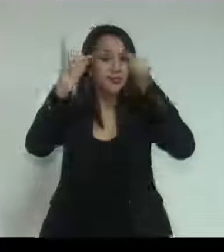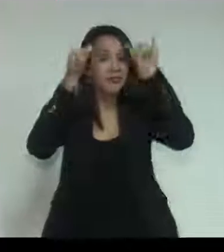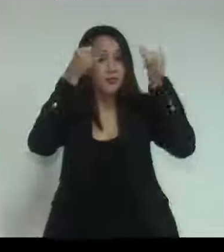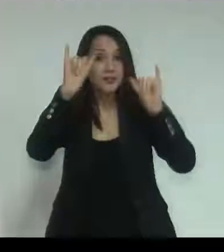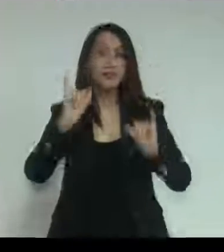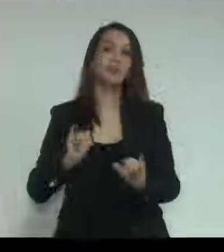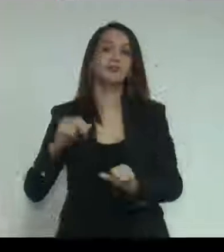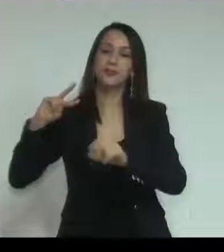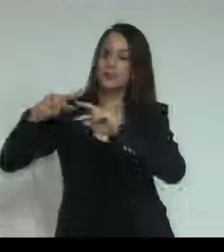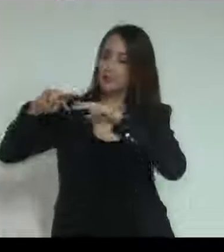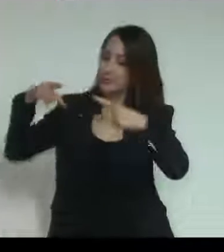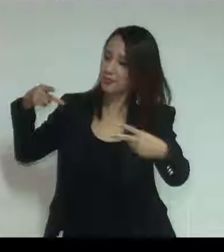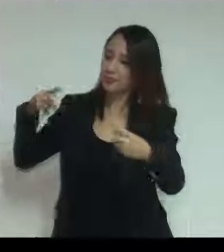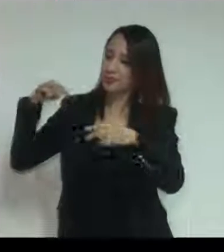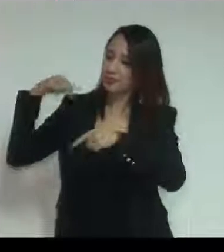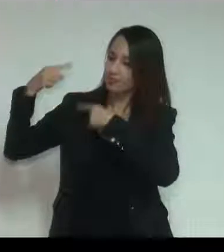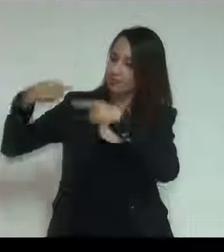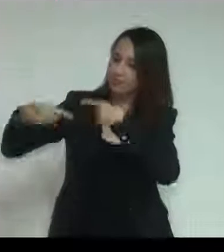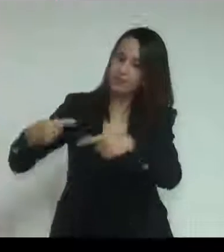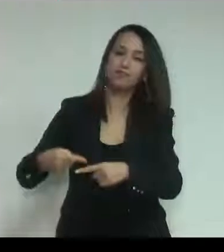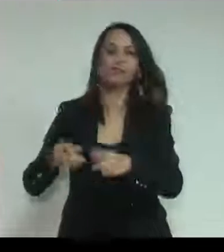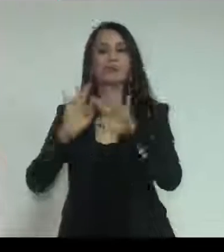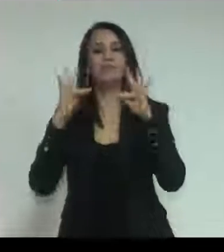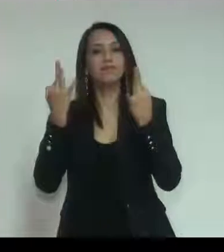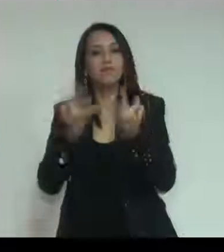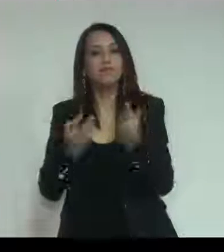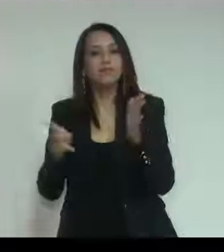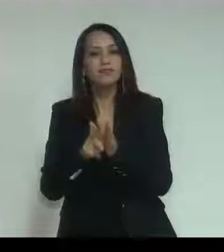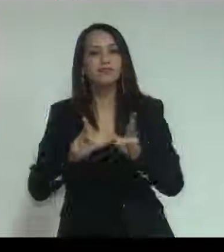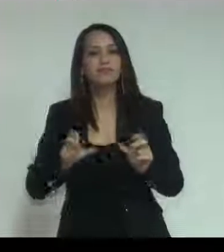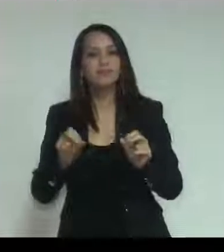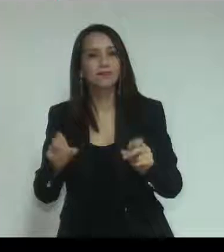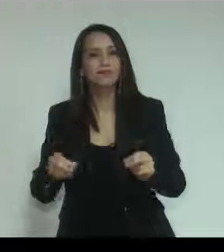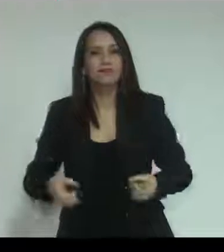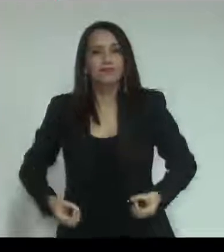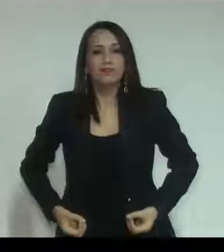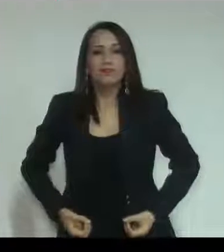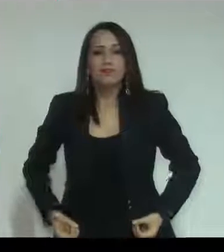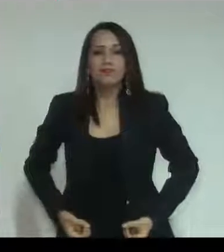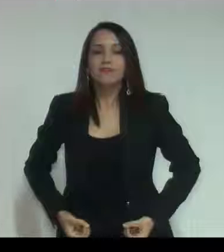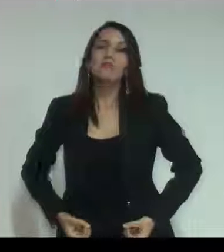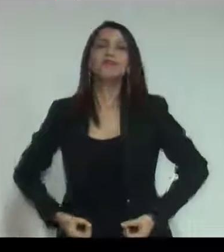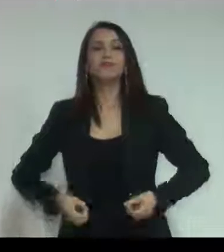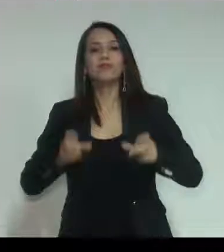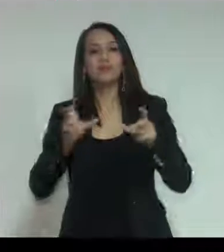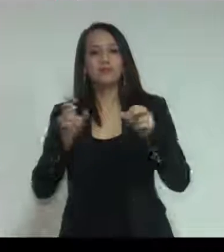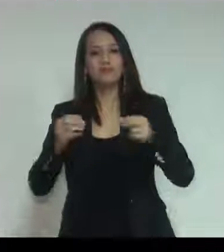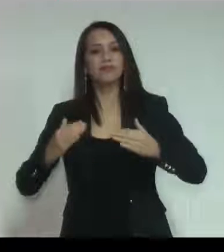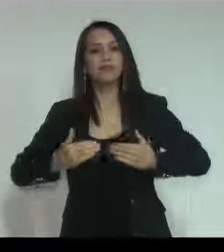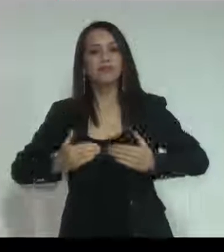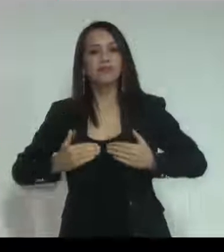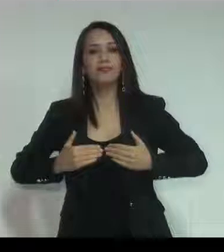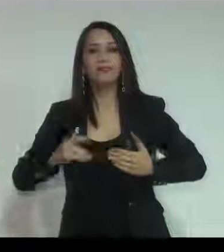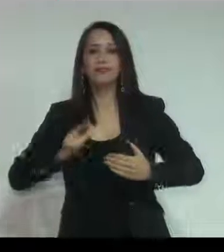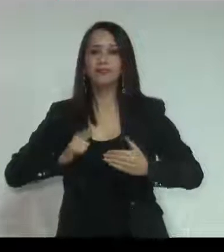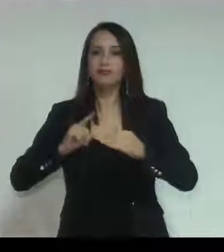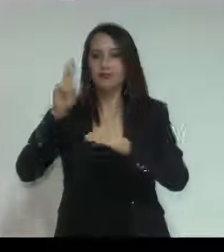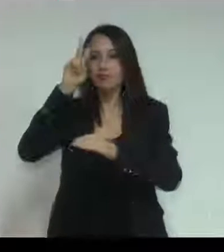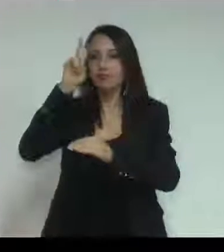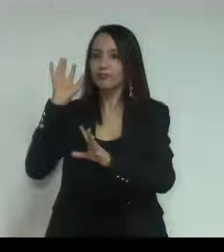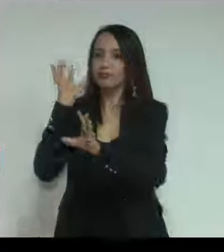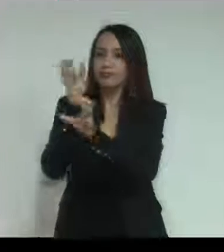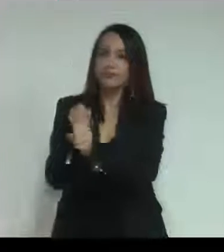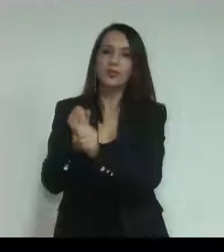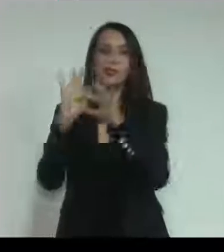fatores genéticos, a própria história familiar de câncer de ovário, casos de câncer de mama, história familiar, alteração